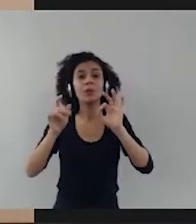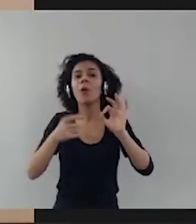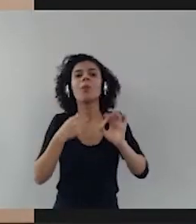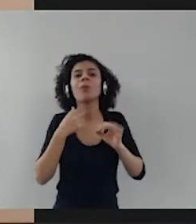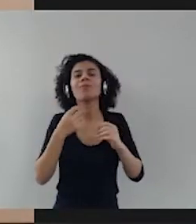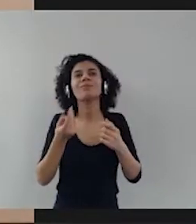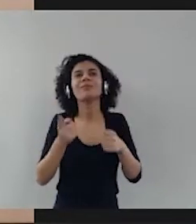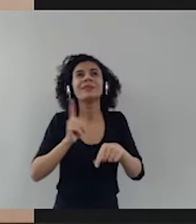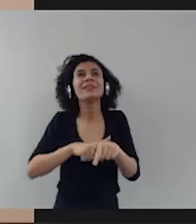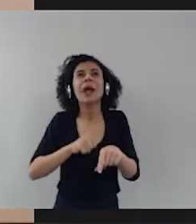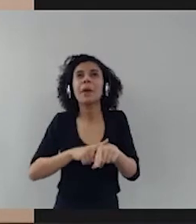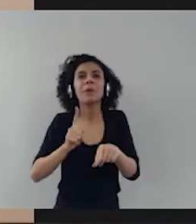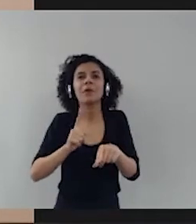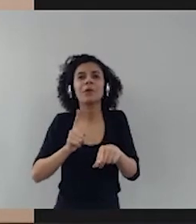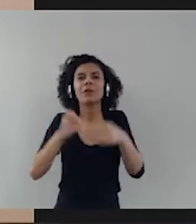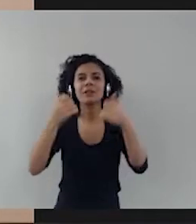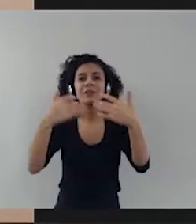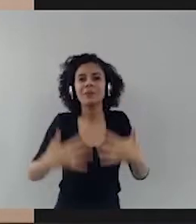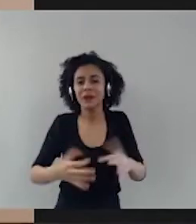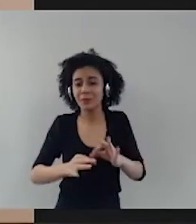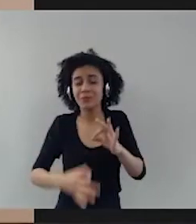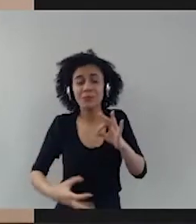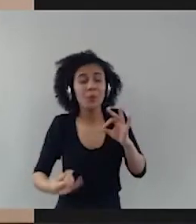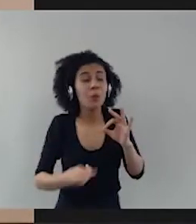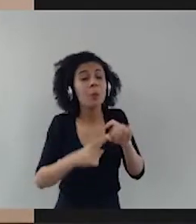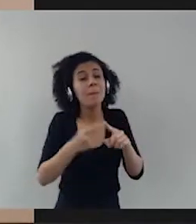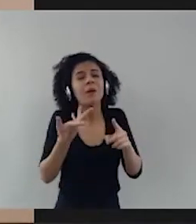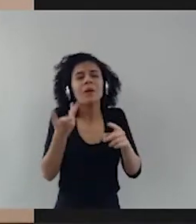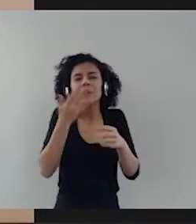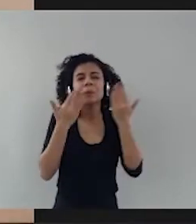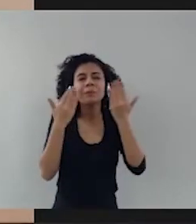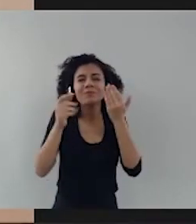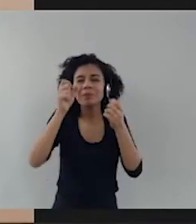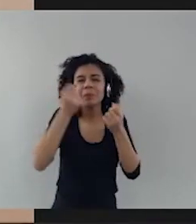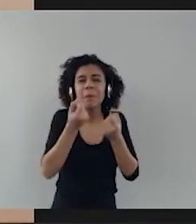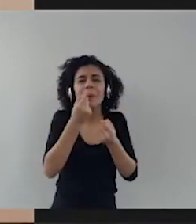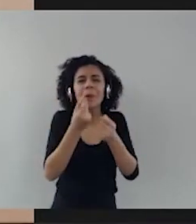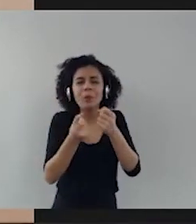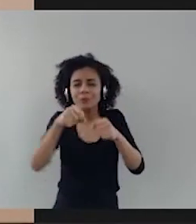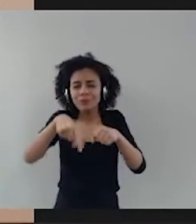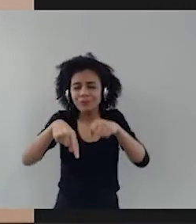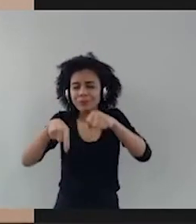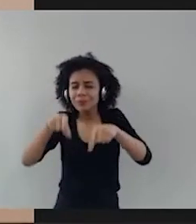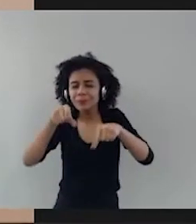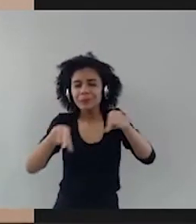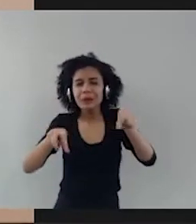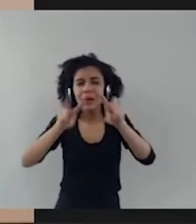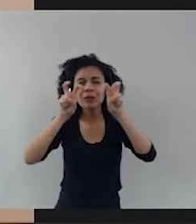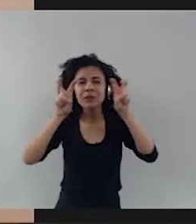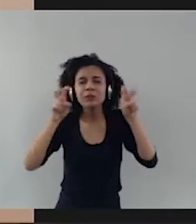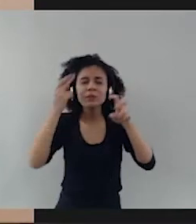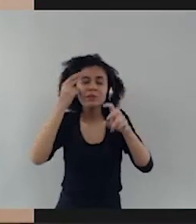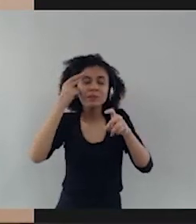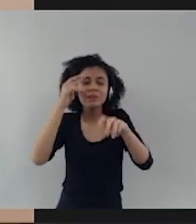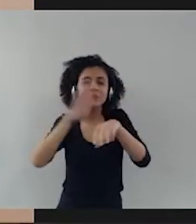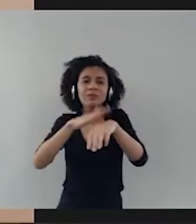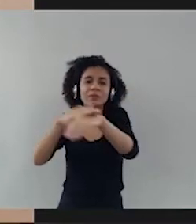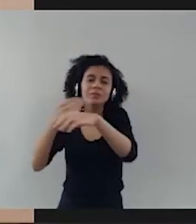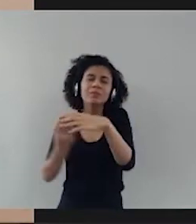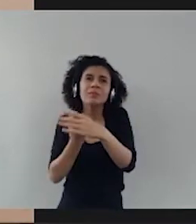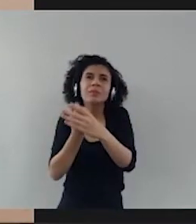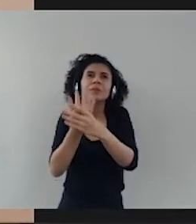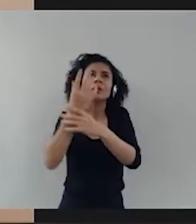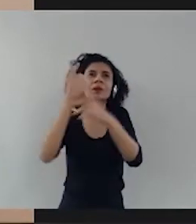ser algumas gotas de reflexão que eu espero que possa contribuir com todos os senhores e senhoras a refletir